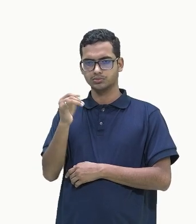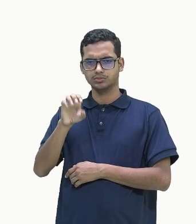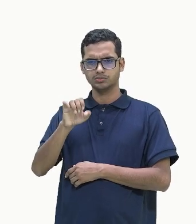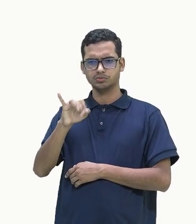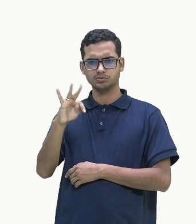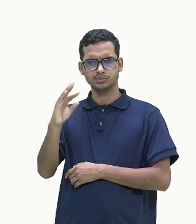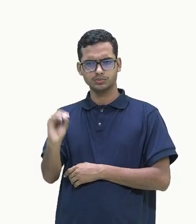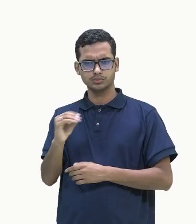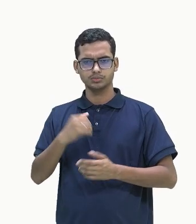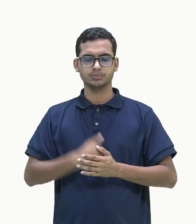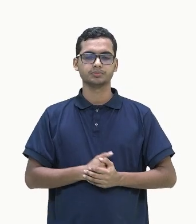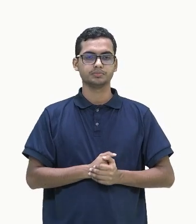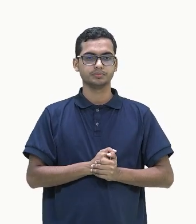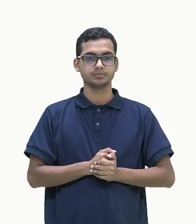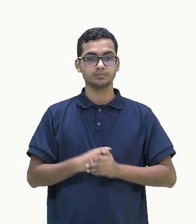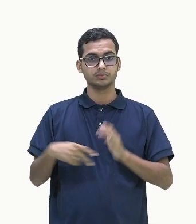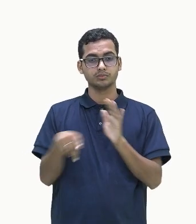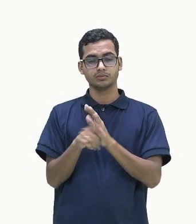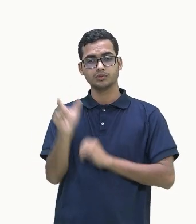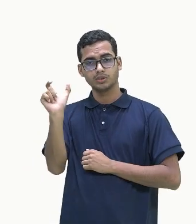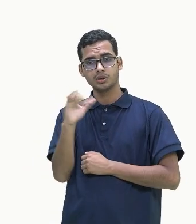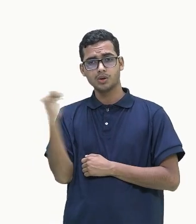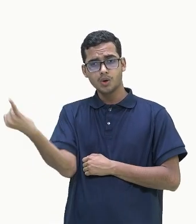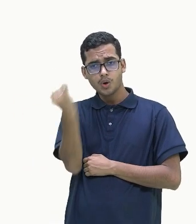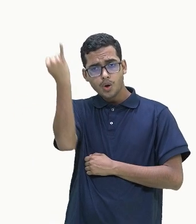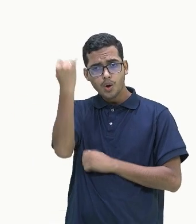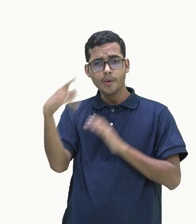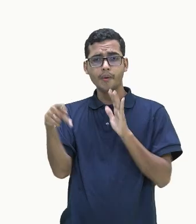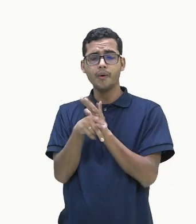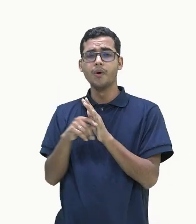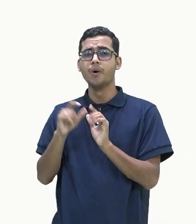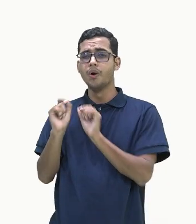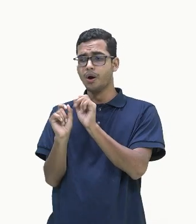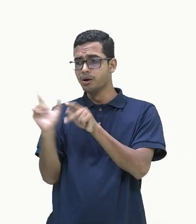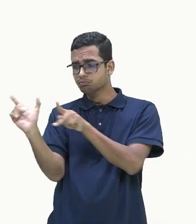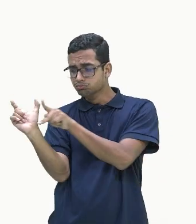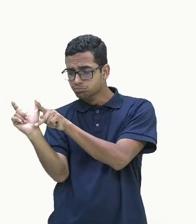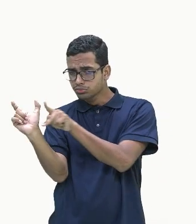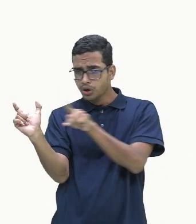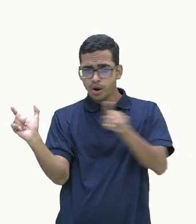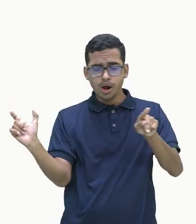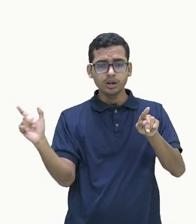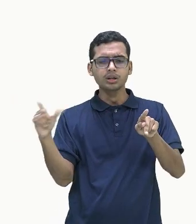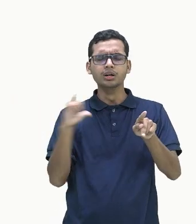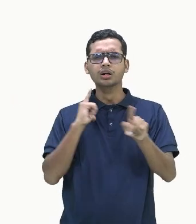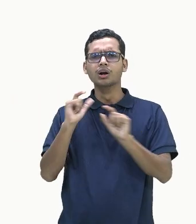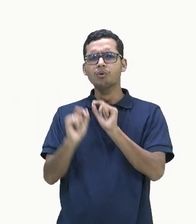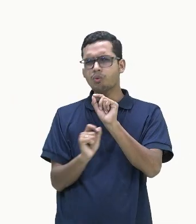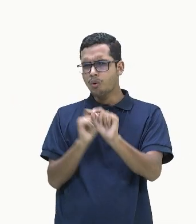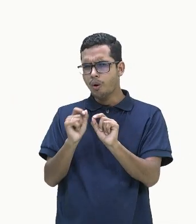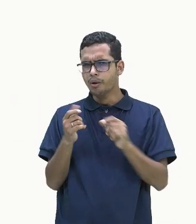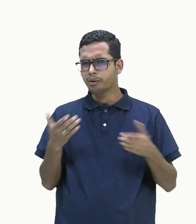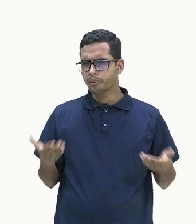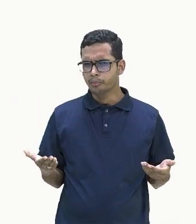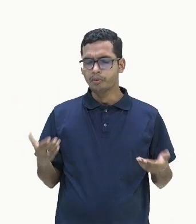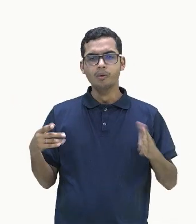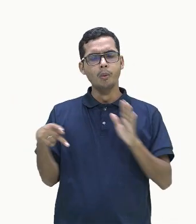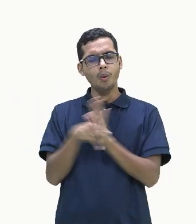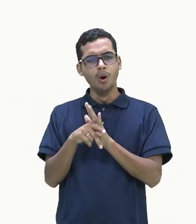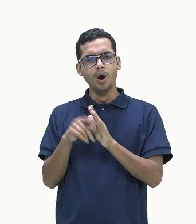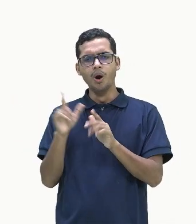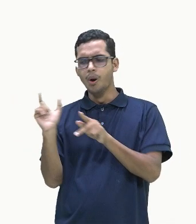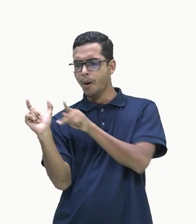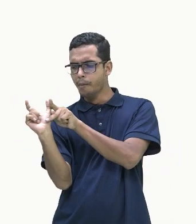nominal, a palavra mais importante de um predicado nominal é justamente o predicativo do sujeito, ok? Então vamos ao